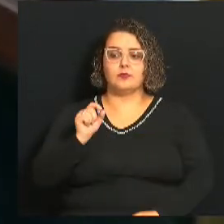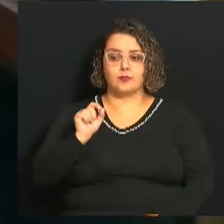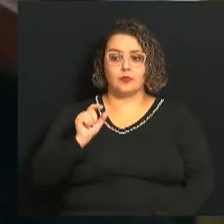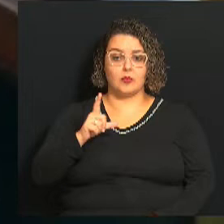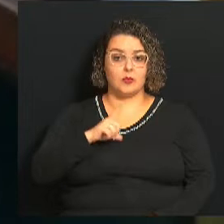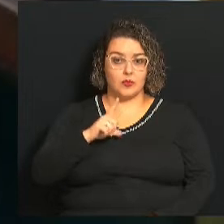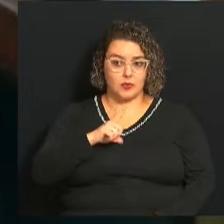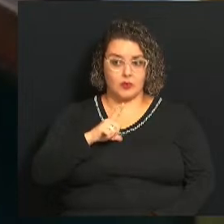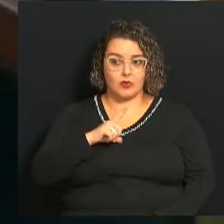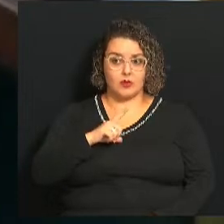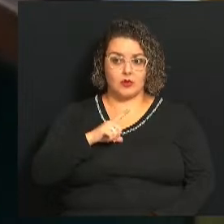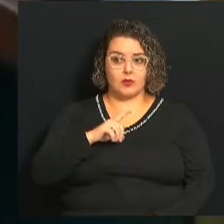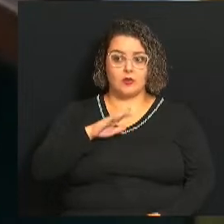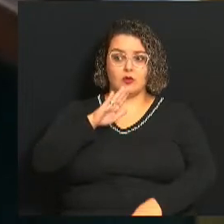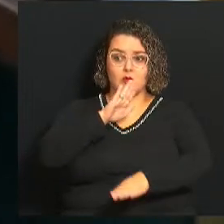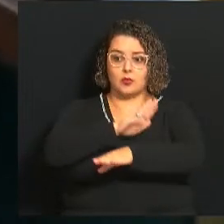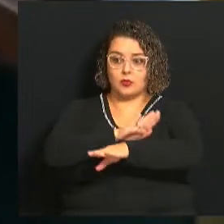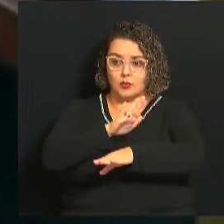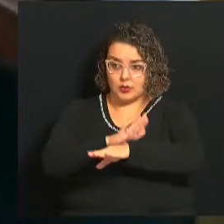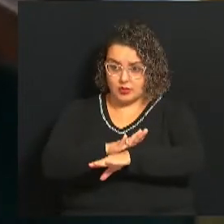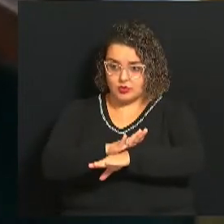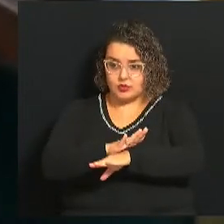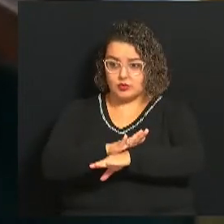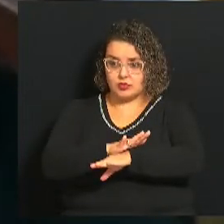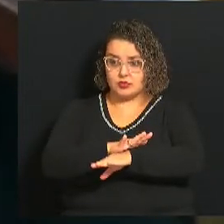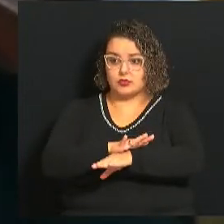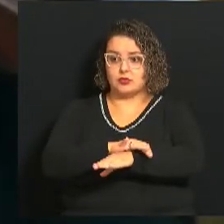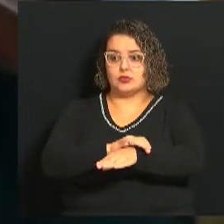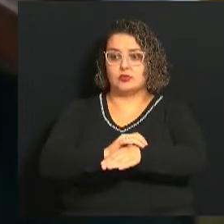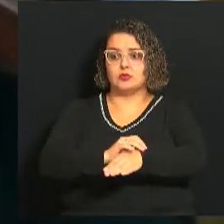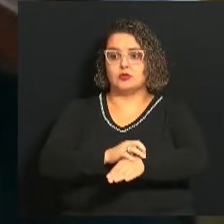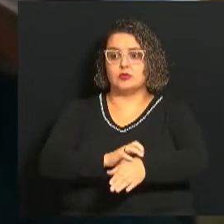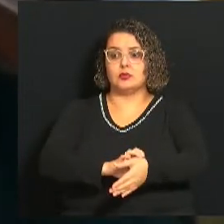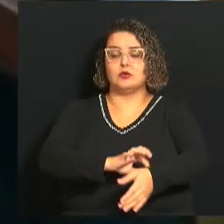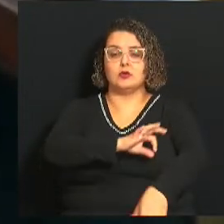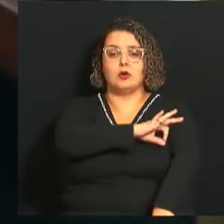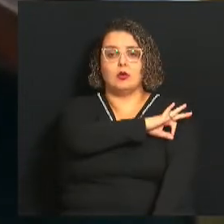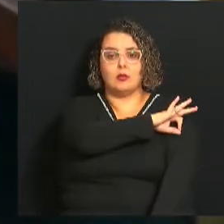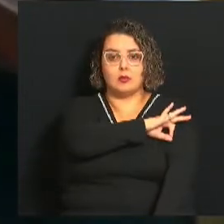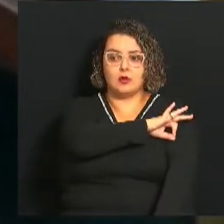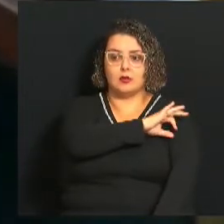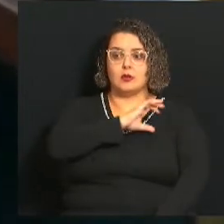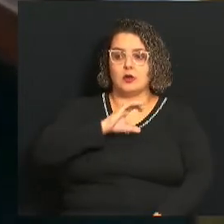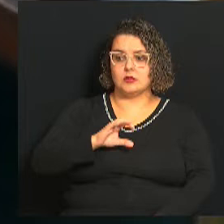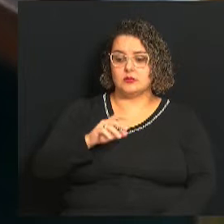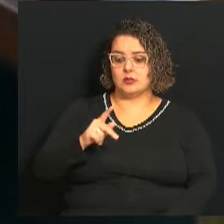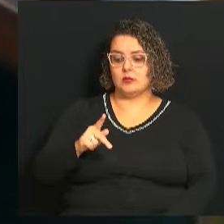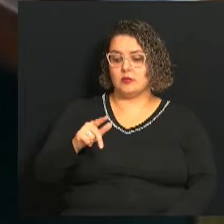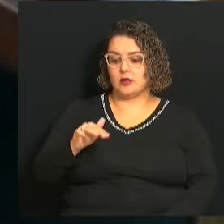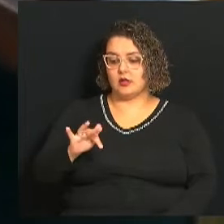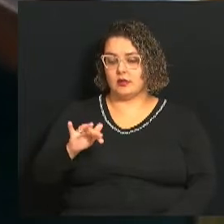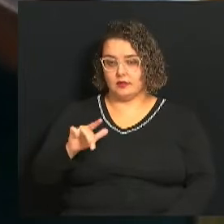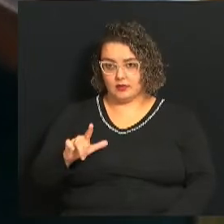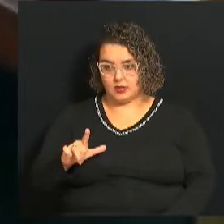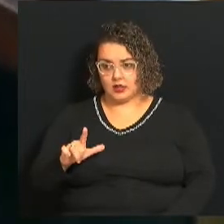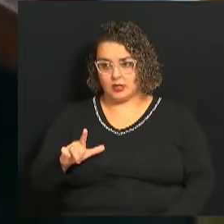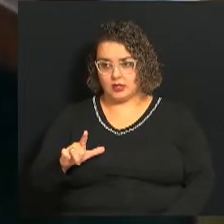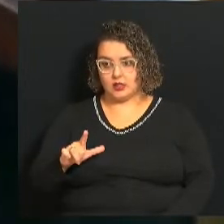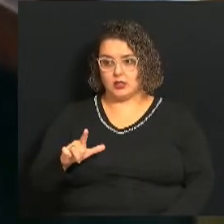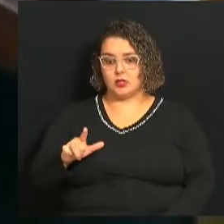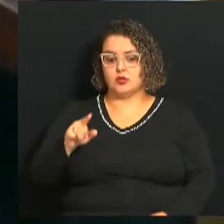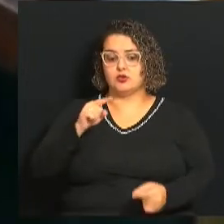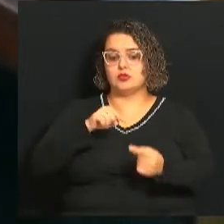uma cooperação entre a Prefeitura e a CPFL, no sentido de